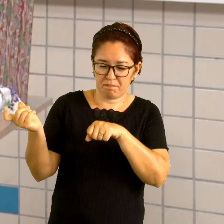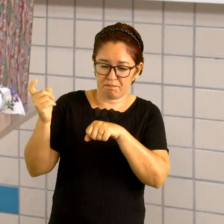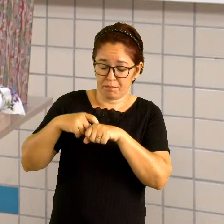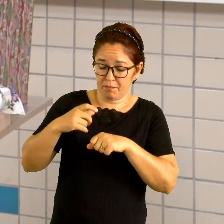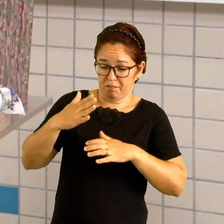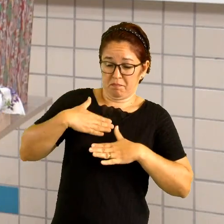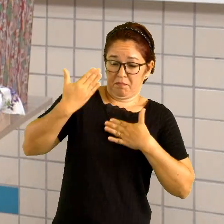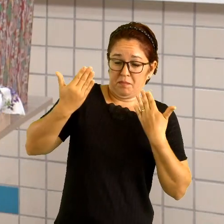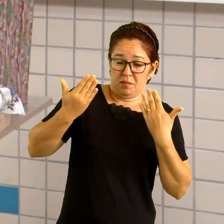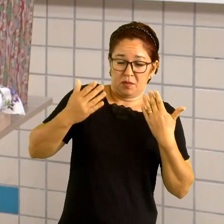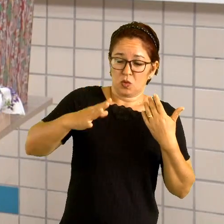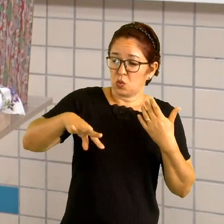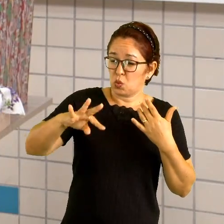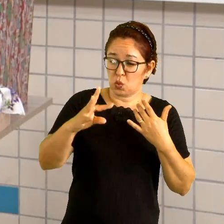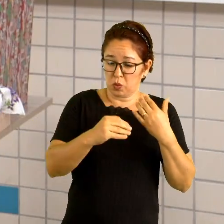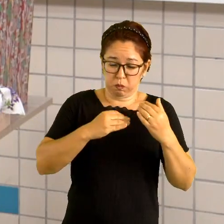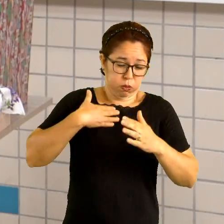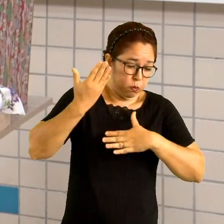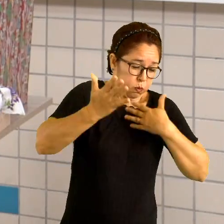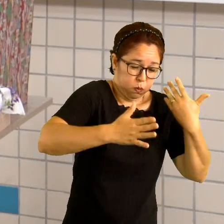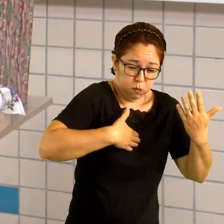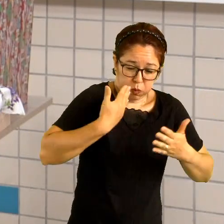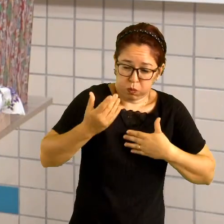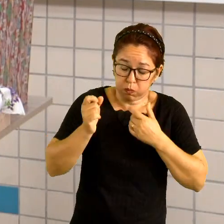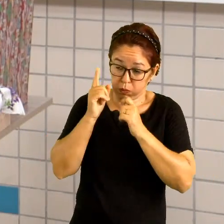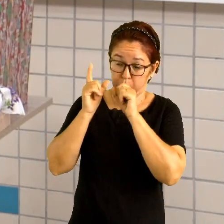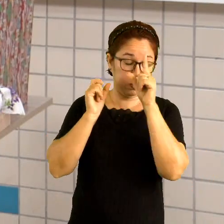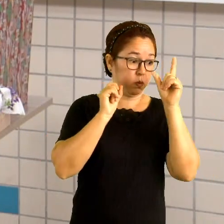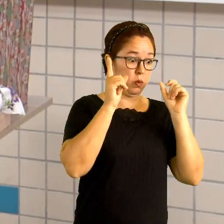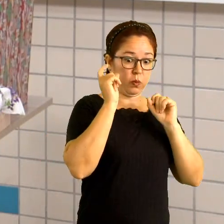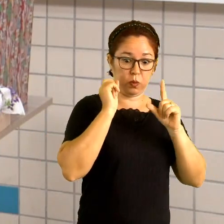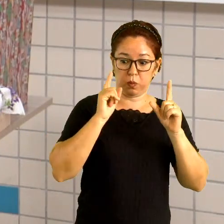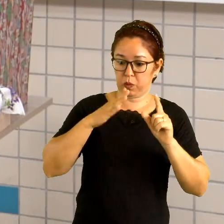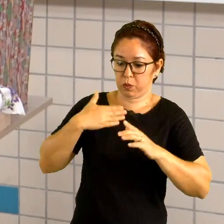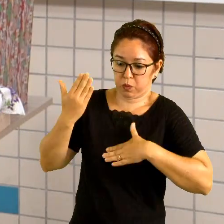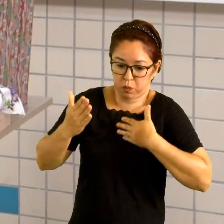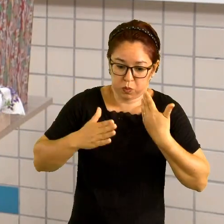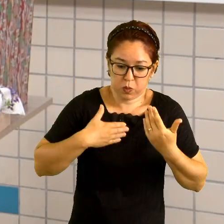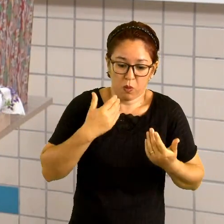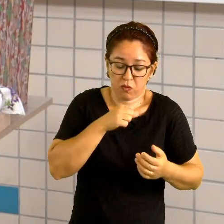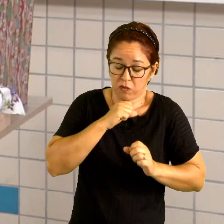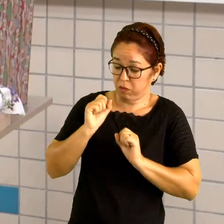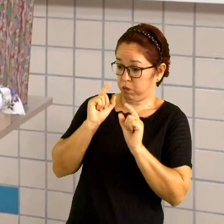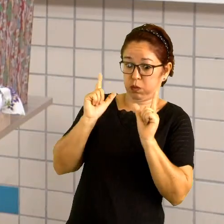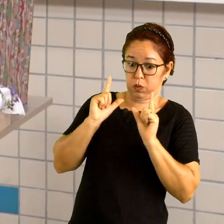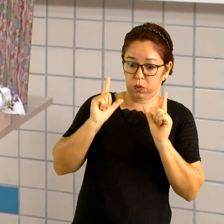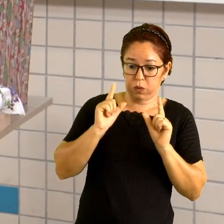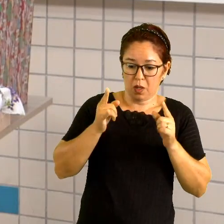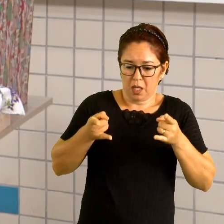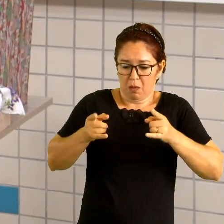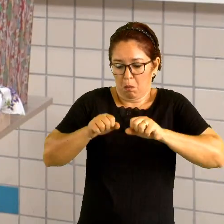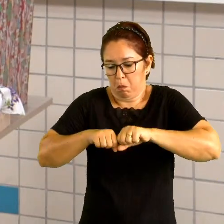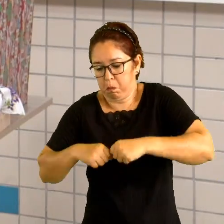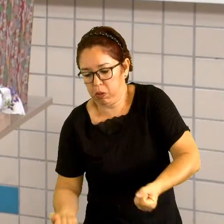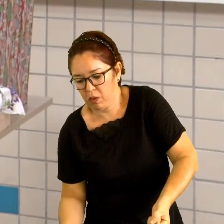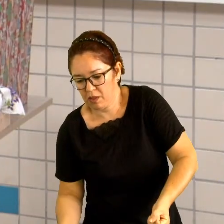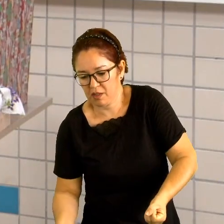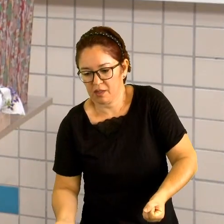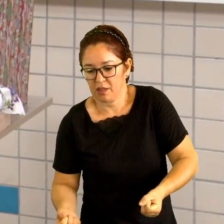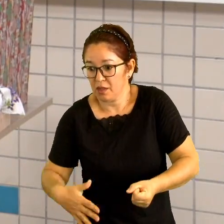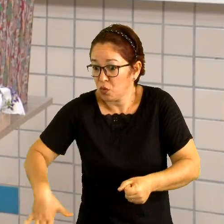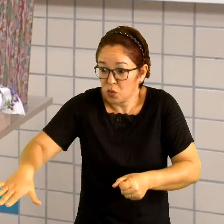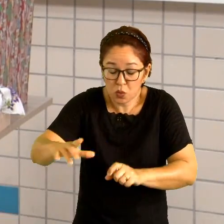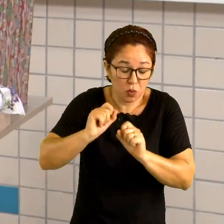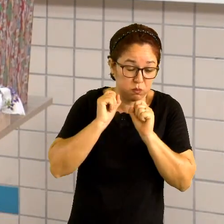caiu sobre o menino, que deu um susto na avó, que quebrou a cama, numa casa sonolenta, onde ninguém